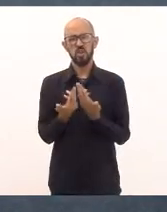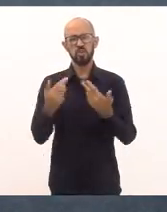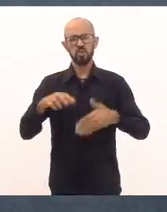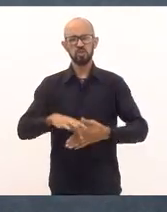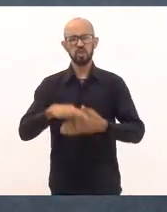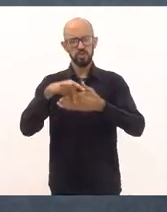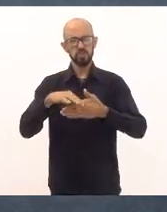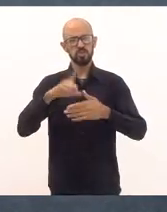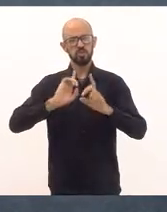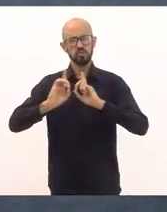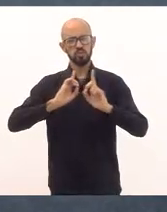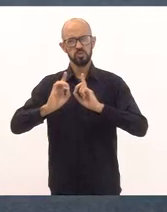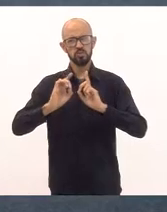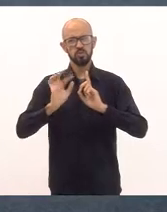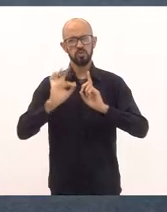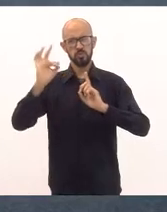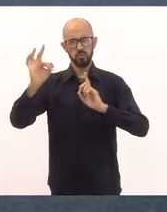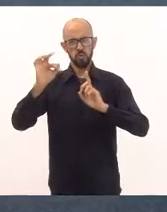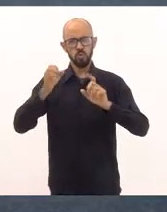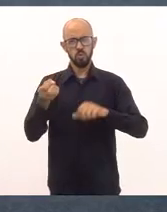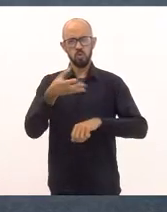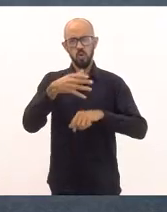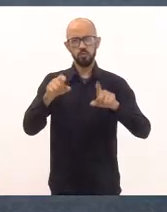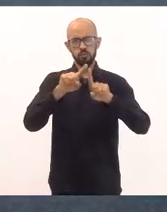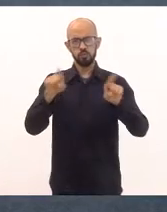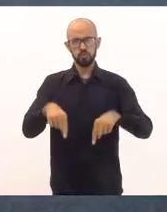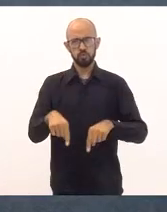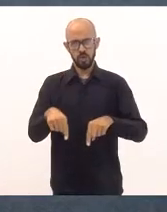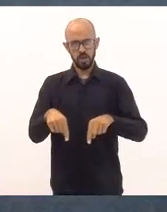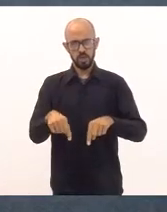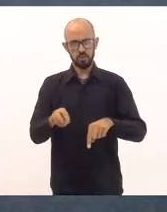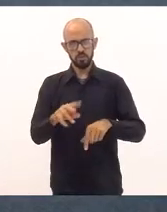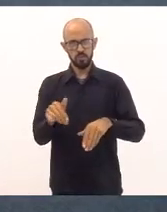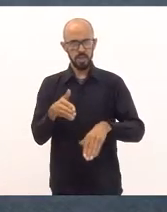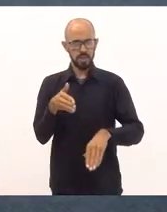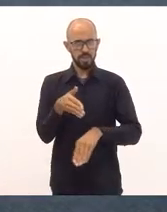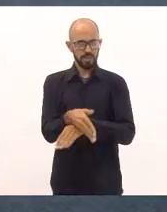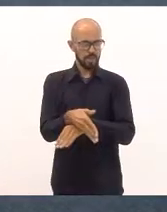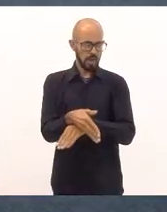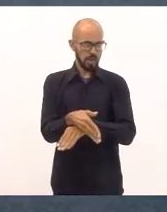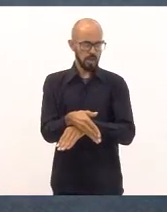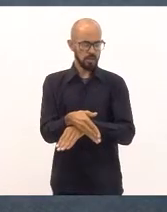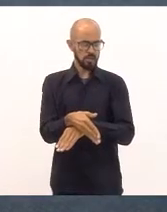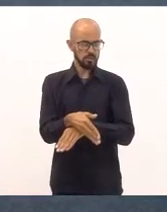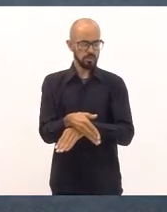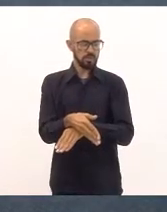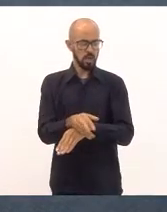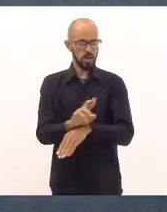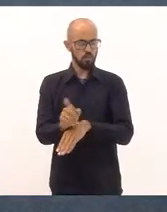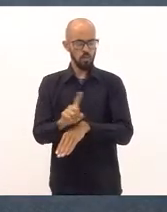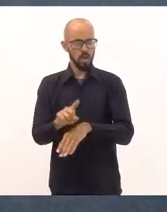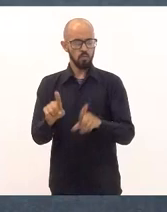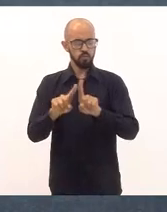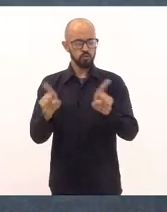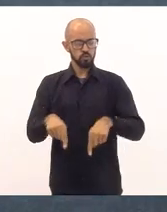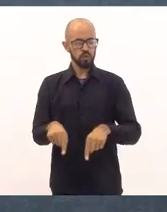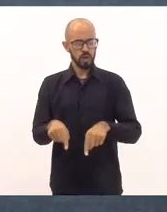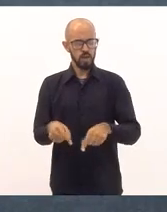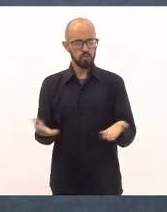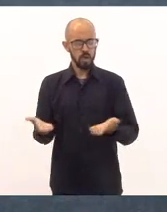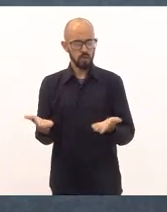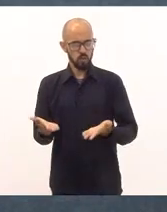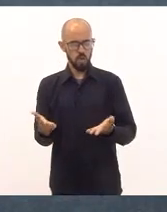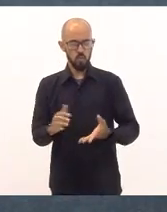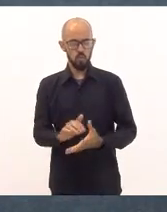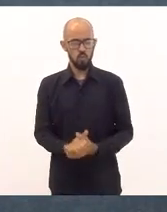o futuro, o novo servidor que vai entrar, não os servidores atuais. E agora